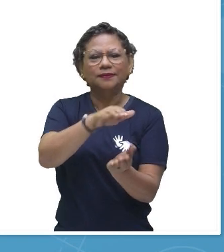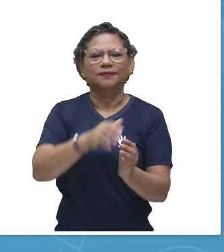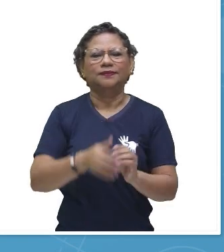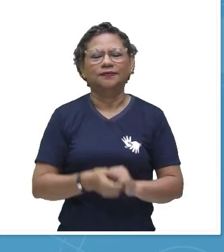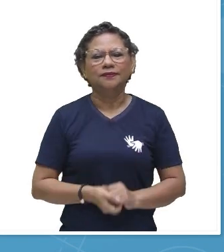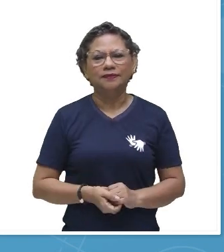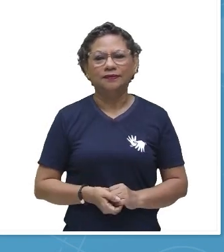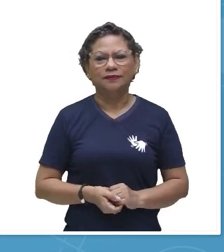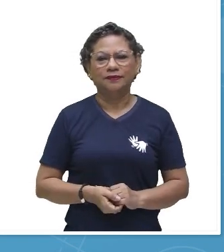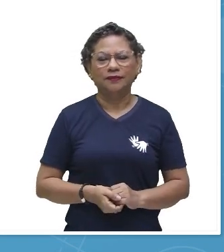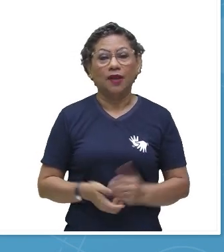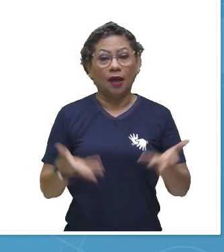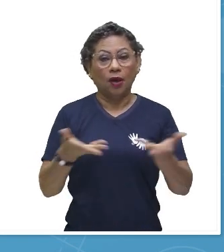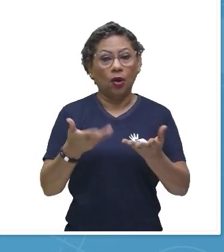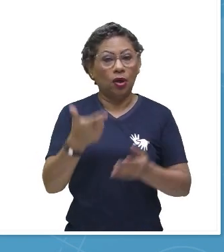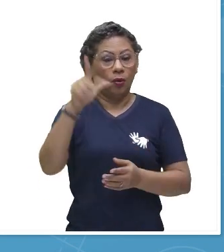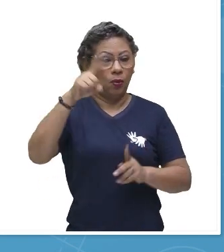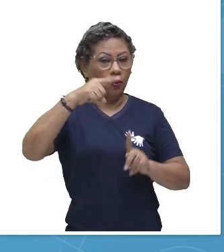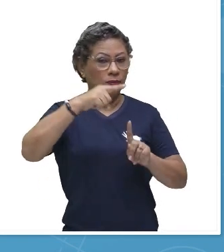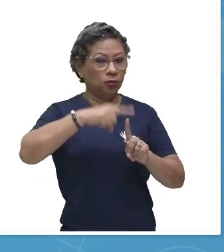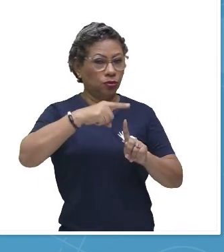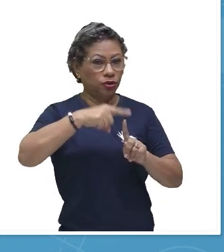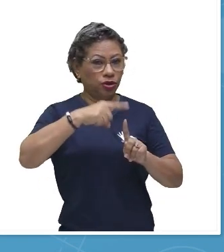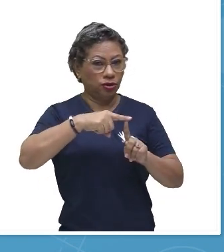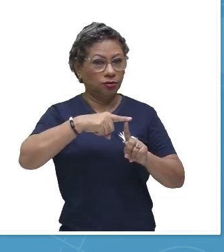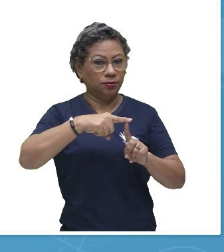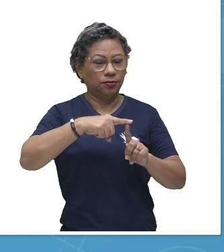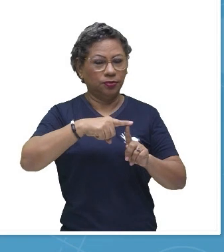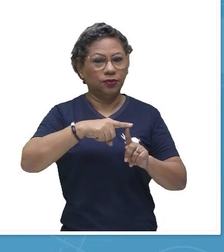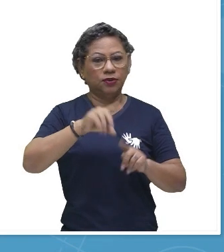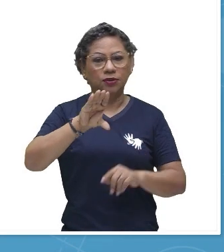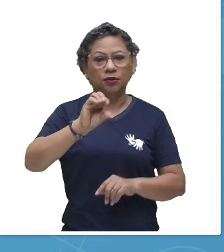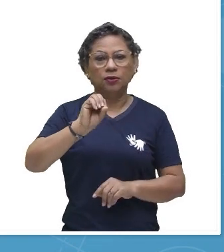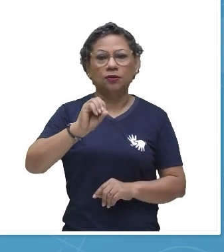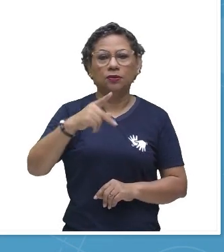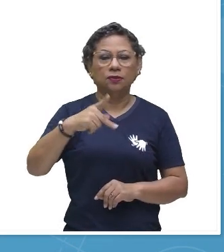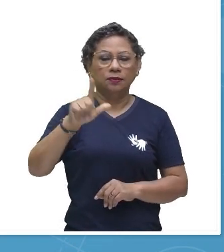outra classificação das retas coplanares.